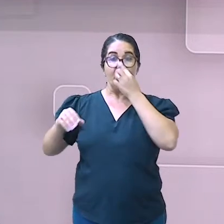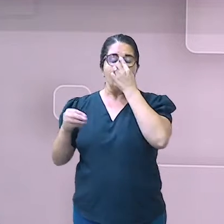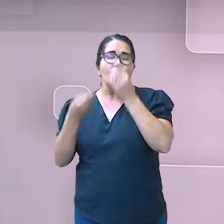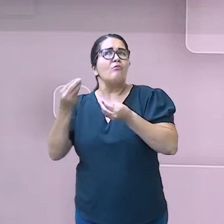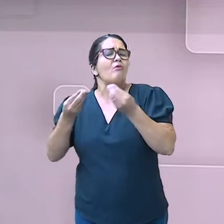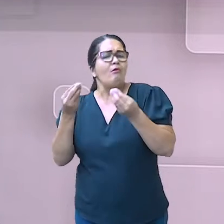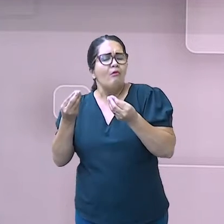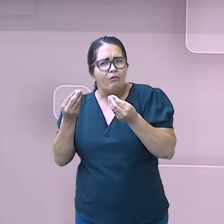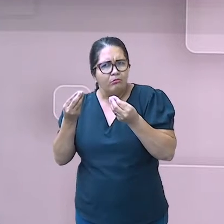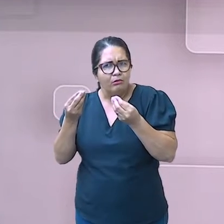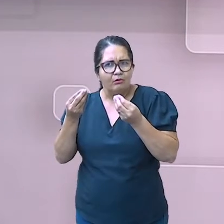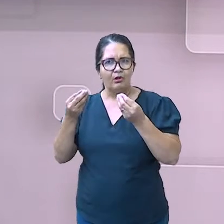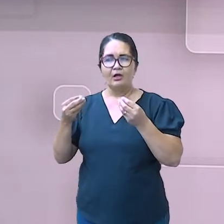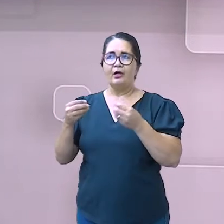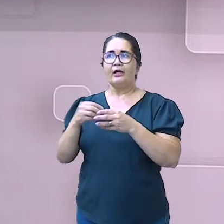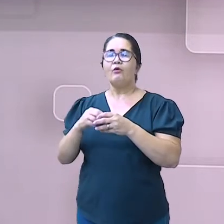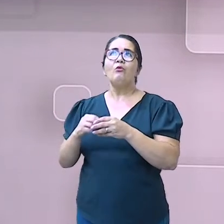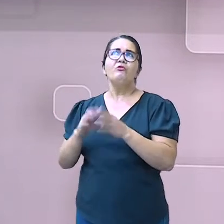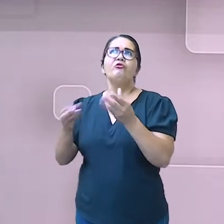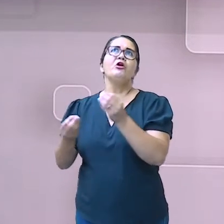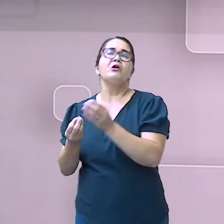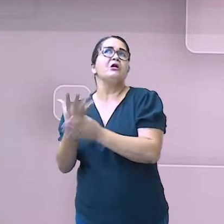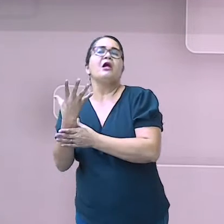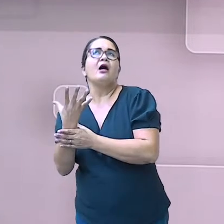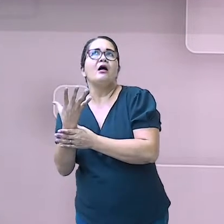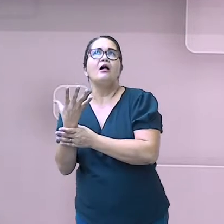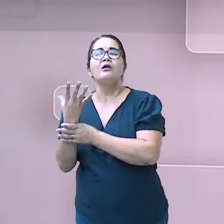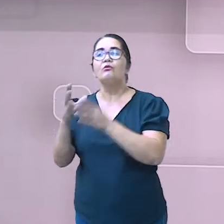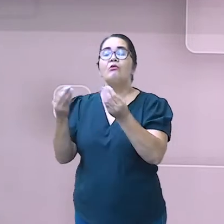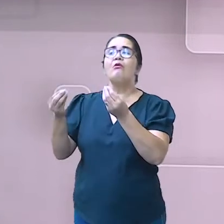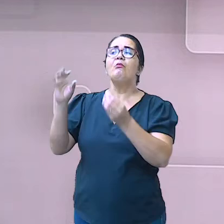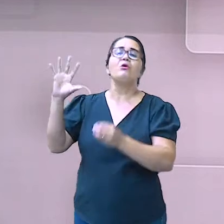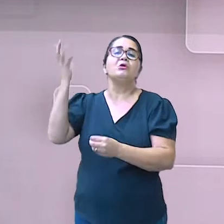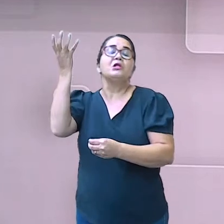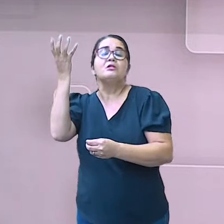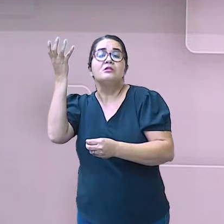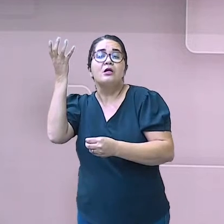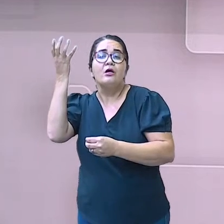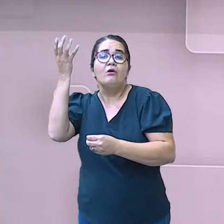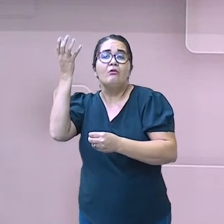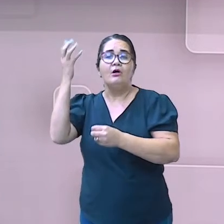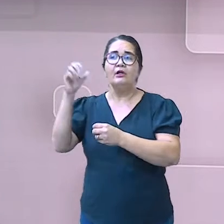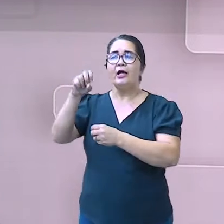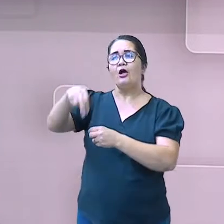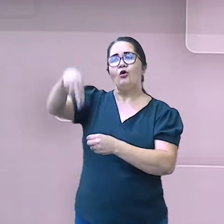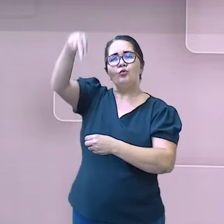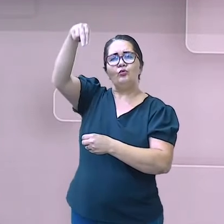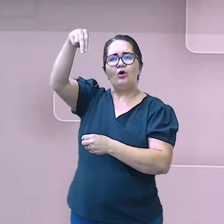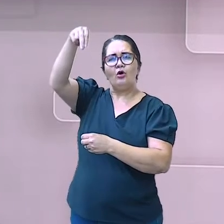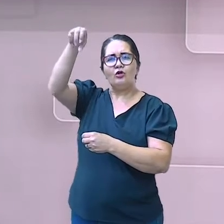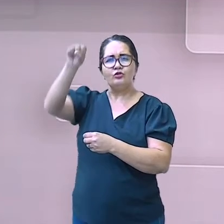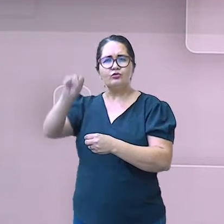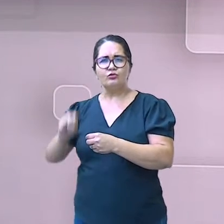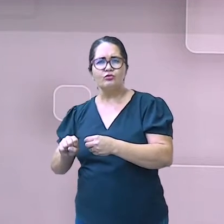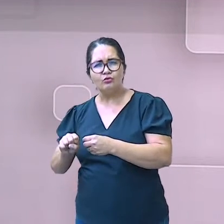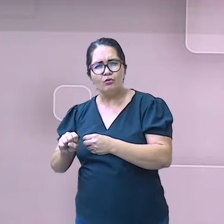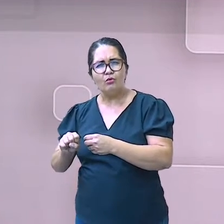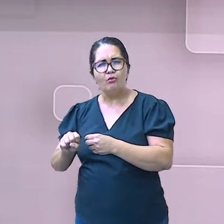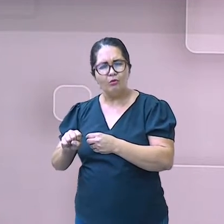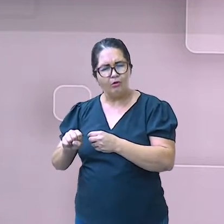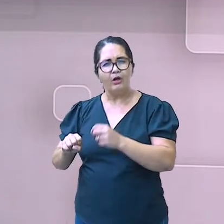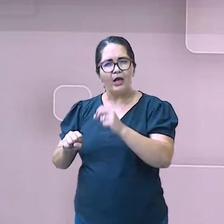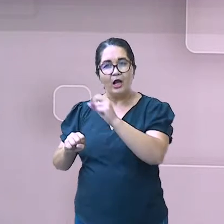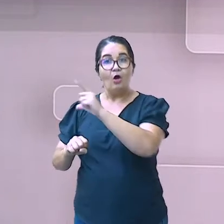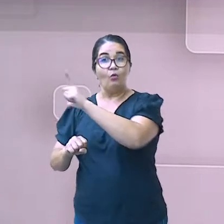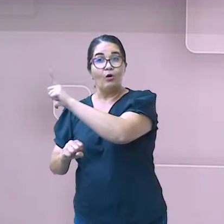norte, a parte do nordeste, do centro-oeste, do sul, tá? Então, para que você entenda